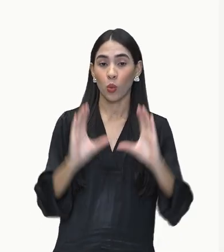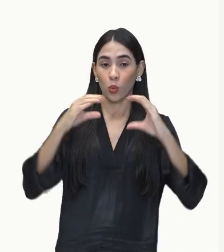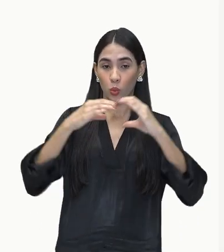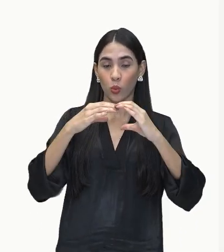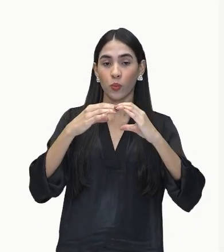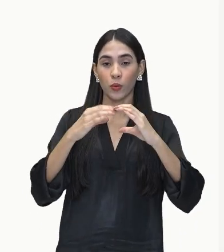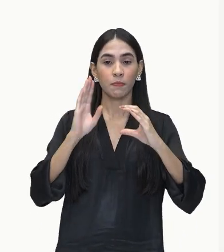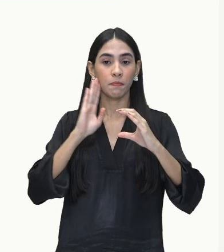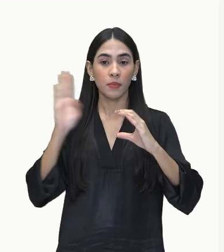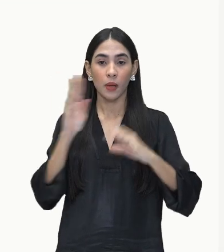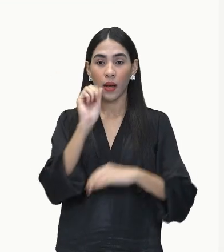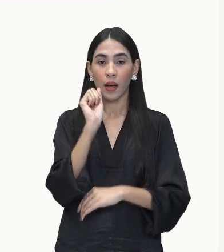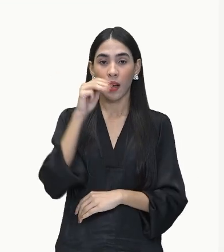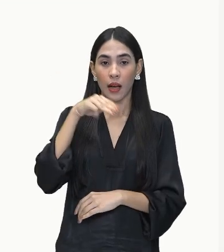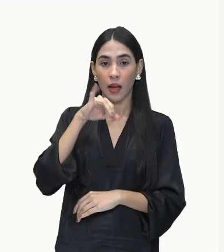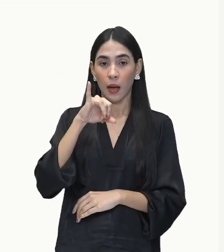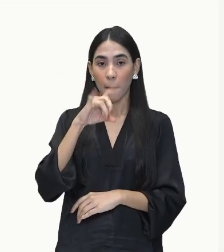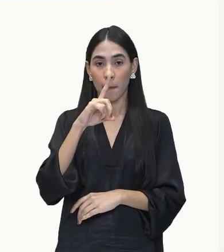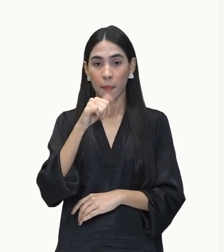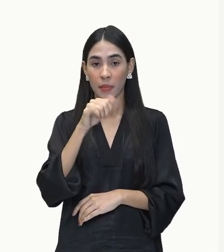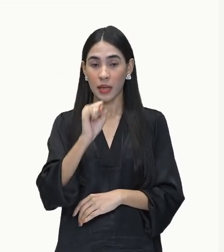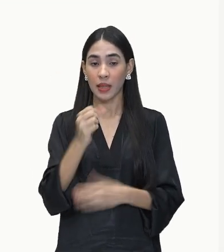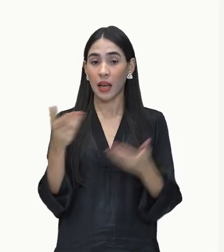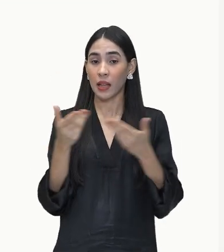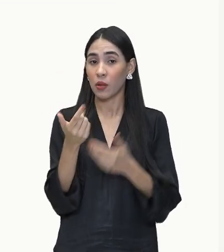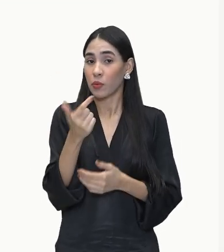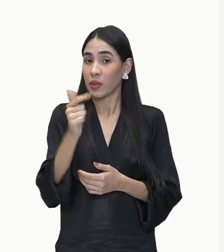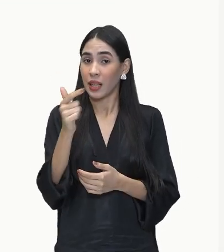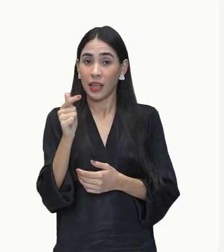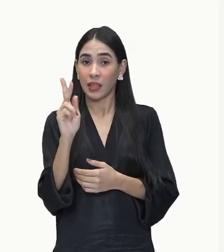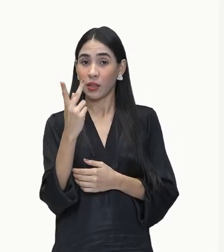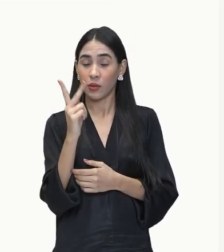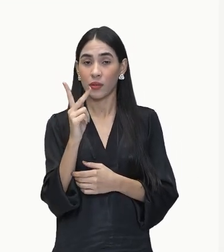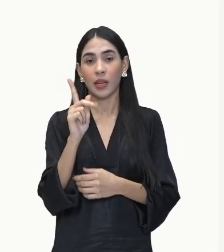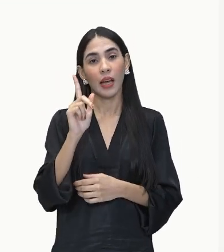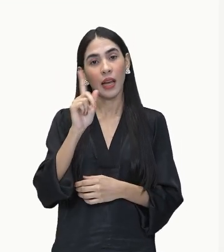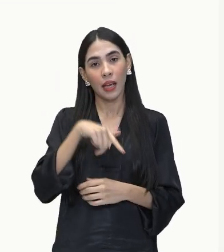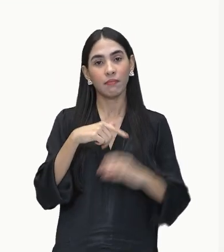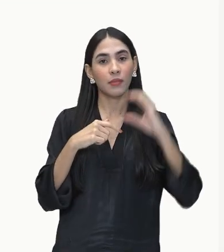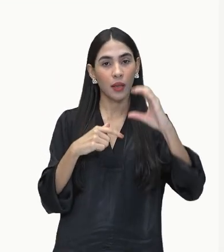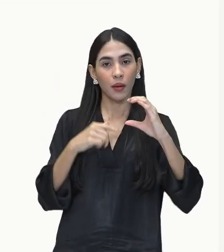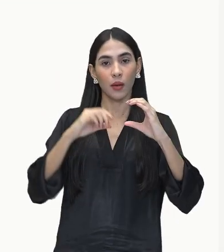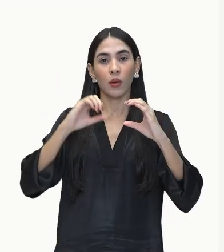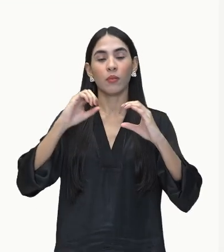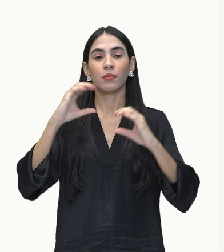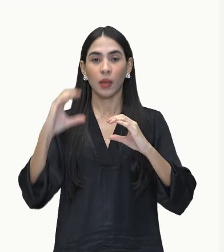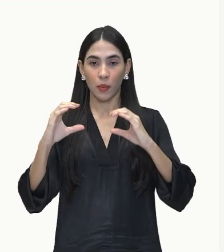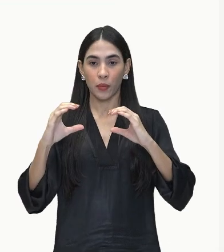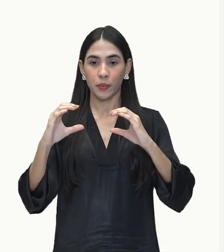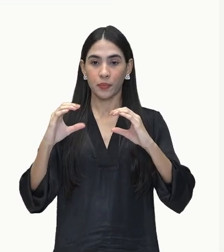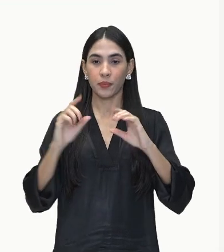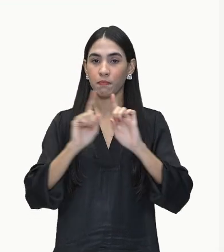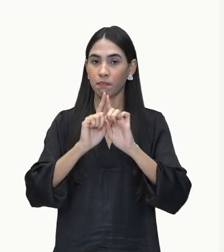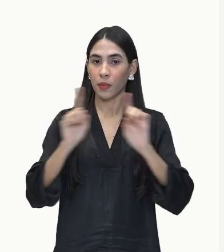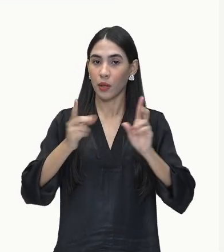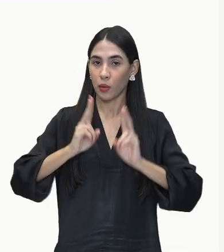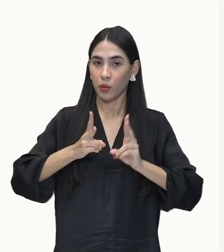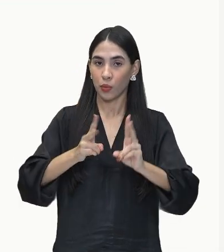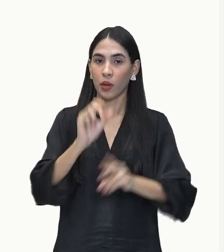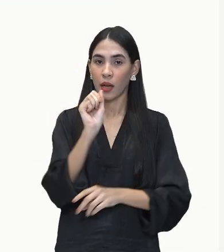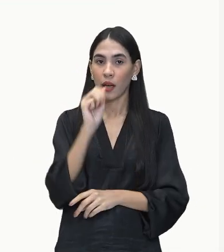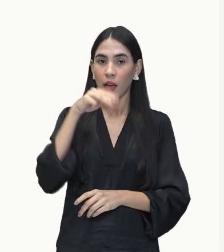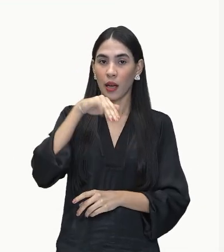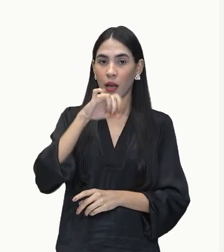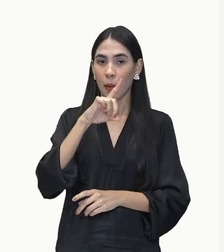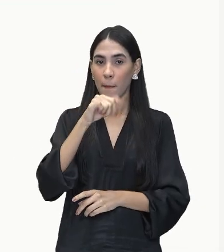da amida e agora não tem hidrogênio. Aqui vai ser carbono e aqui vai ser carbono. Mas continua sendo uma amida, tá? E é